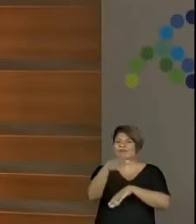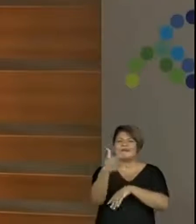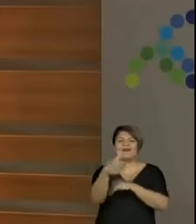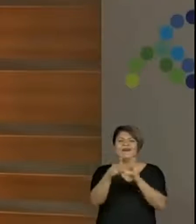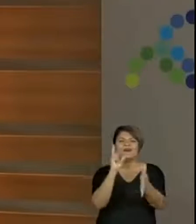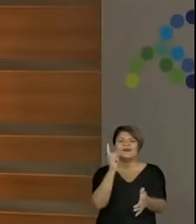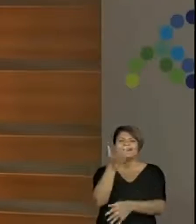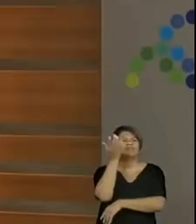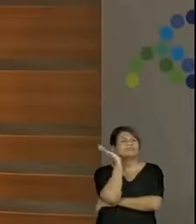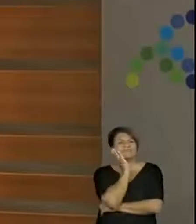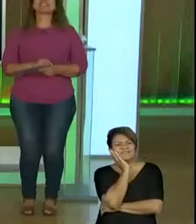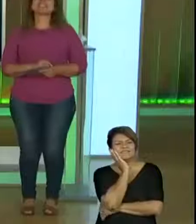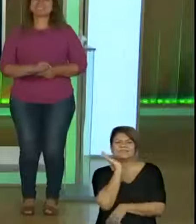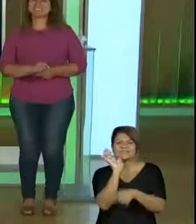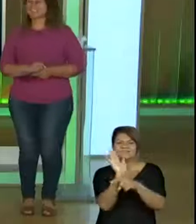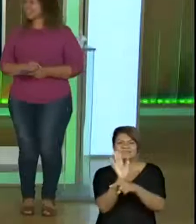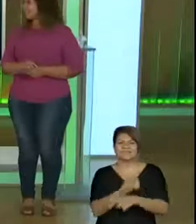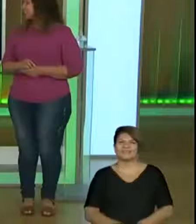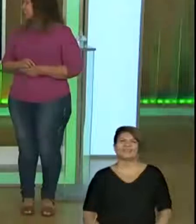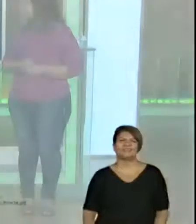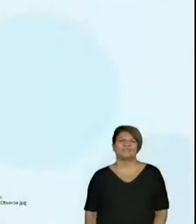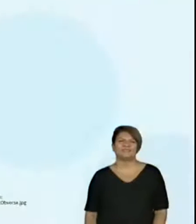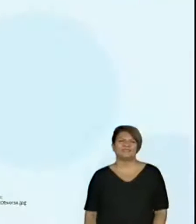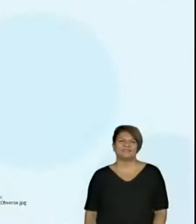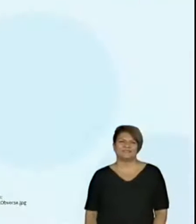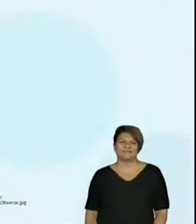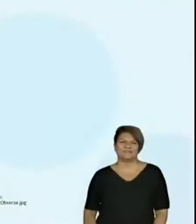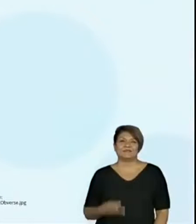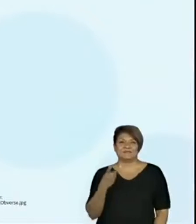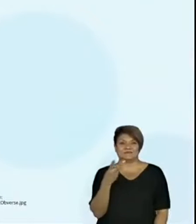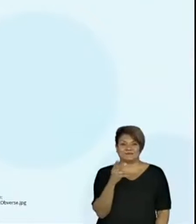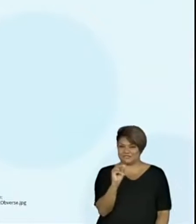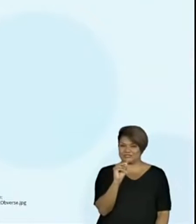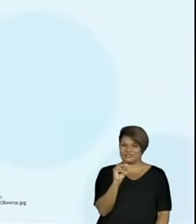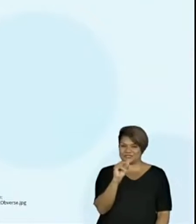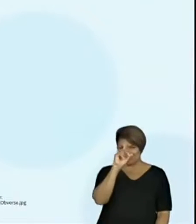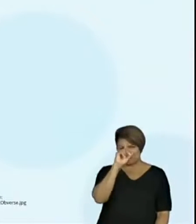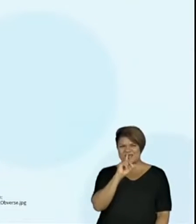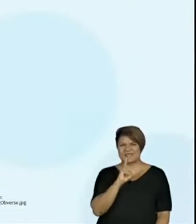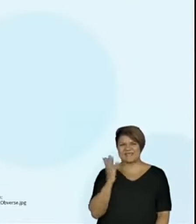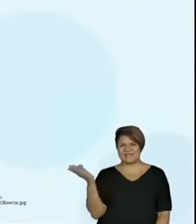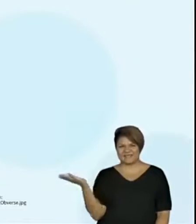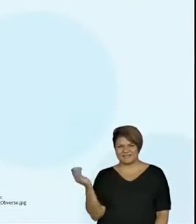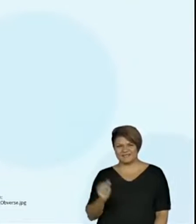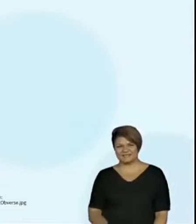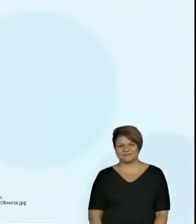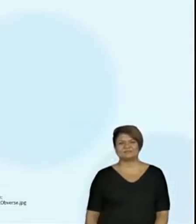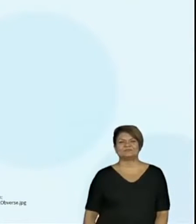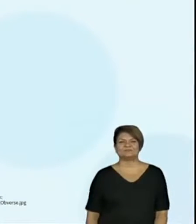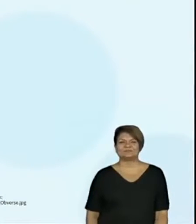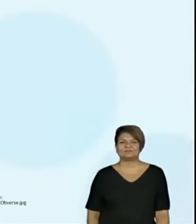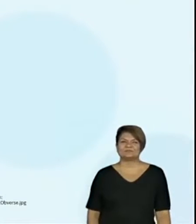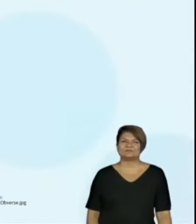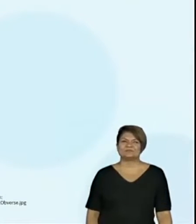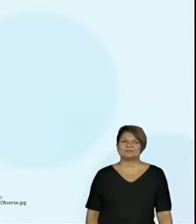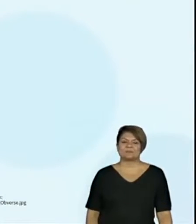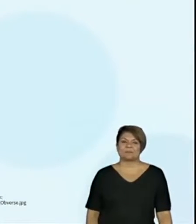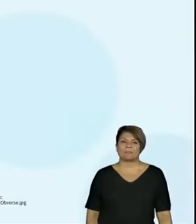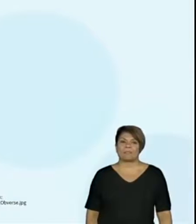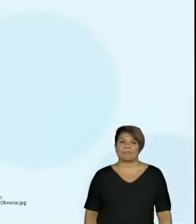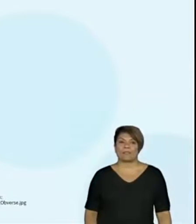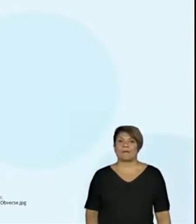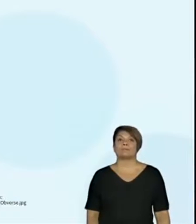20. Já querendo ajudar. 20. Direto. Vamos conferir? Aê, exatamente. R$20. E